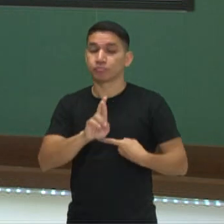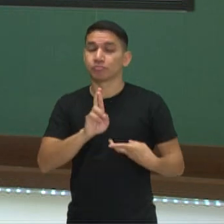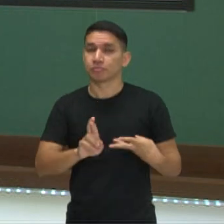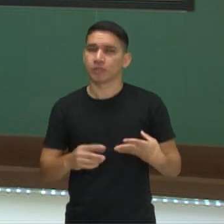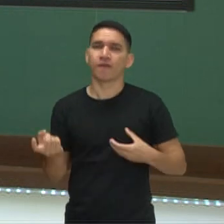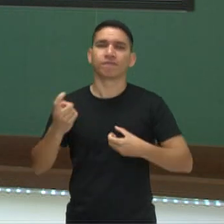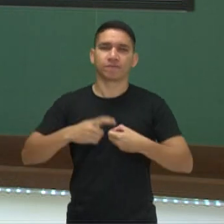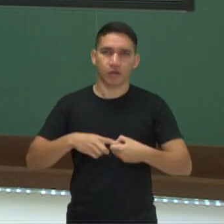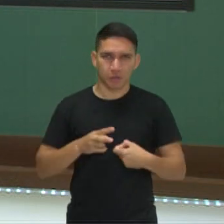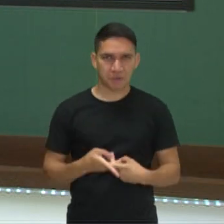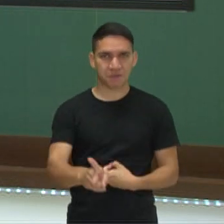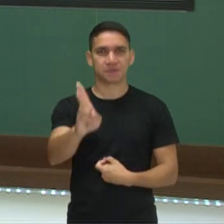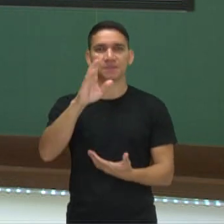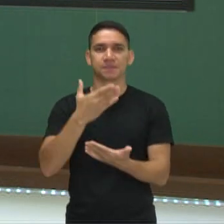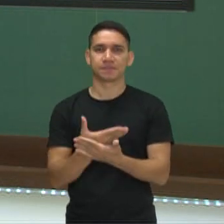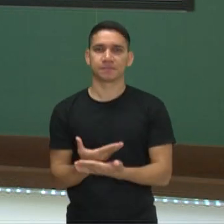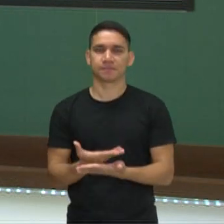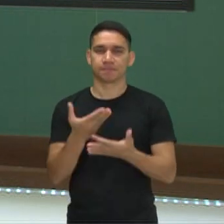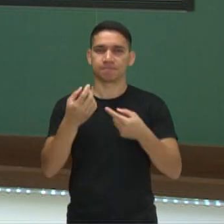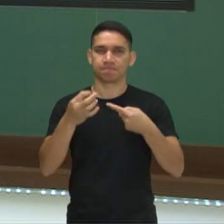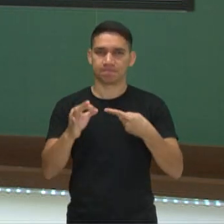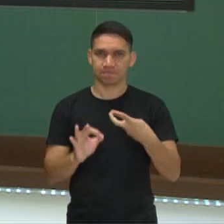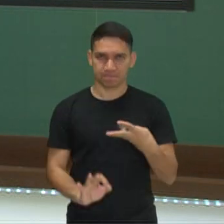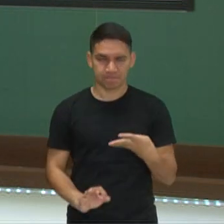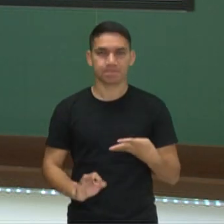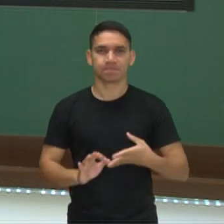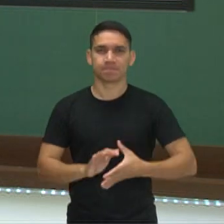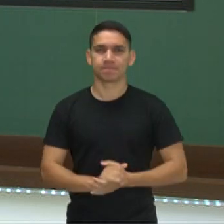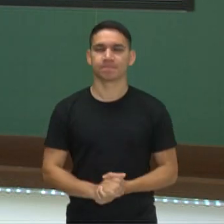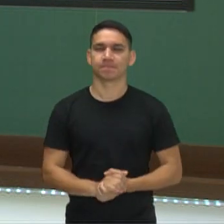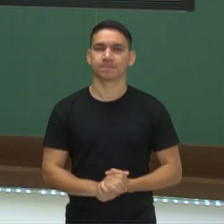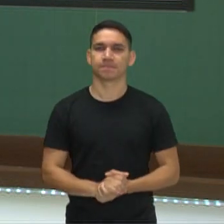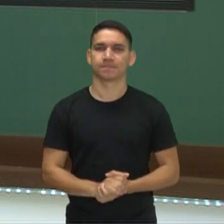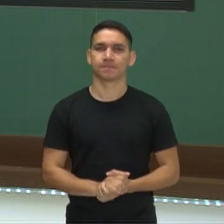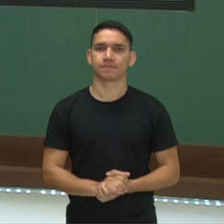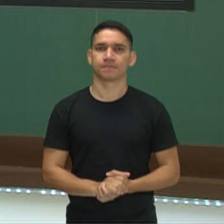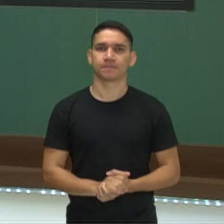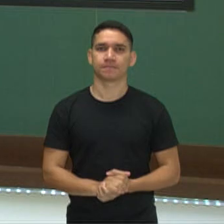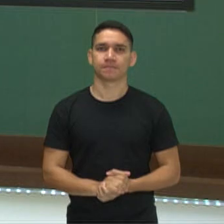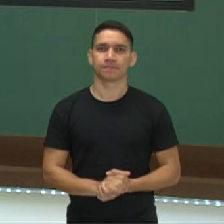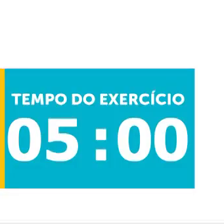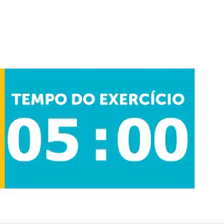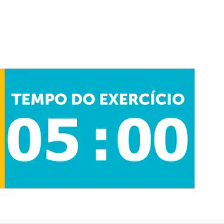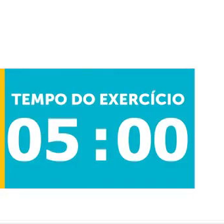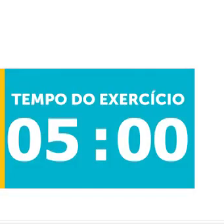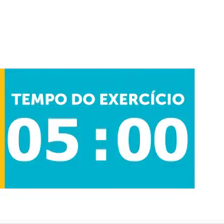seguida retornaremos com a possível resposta e a sugestão de resposta, ok?